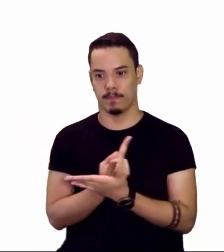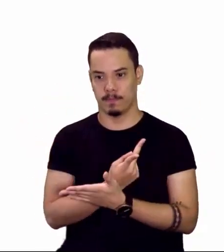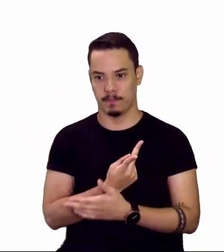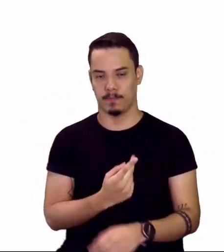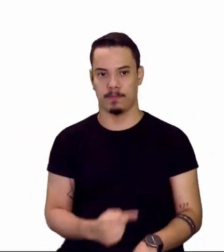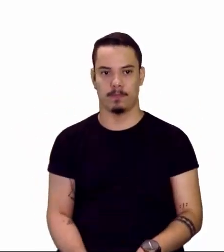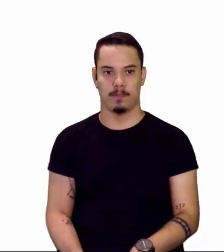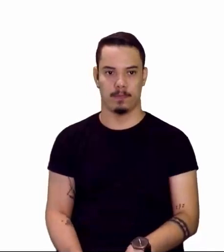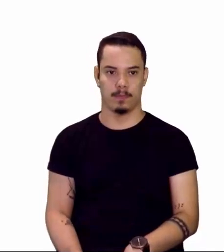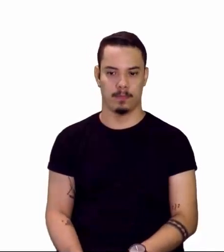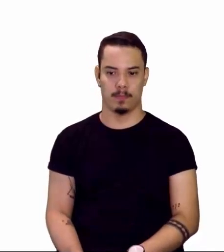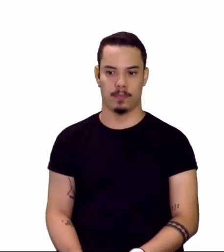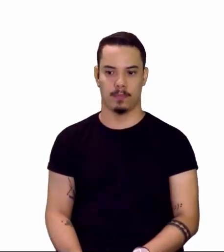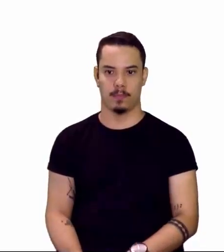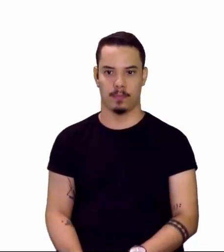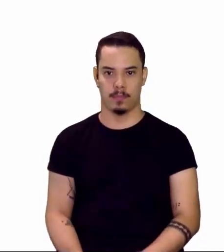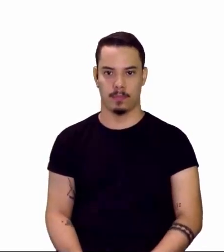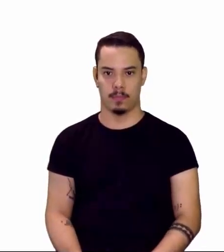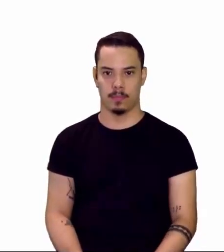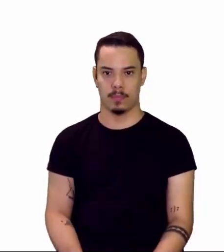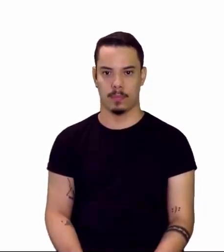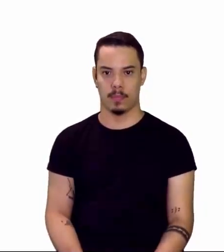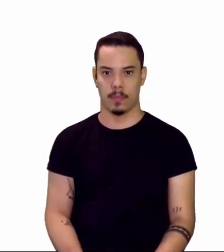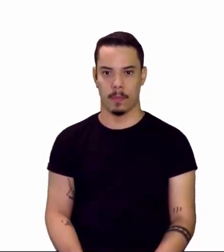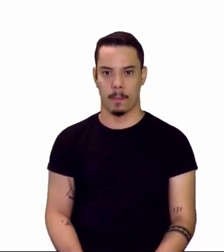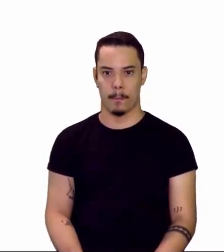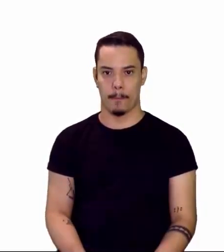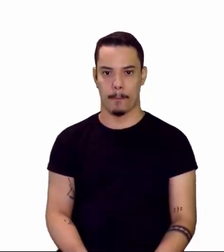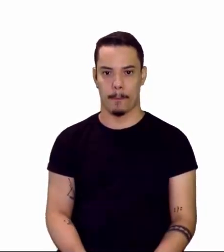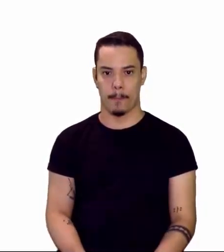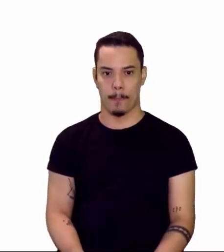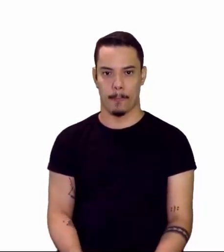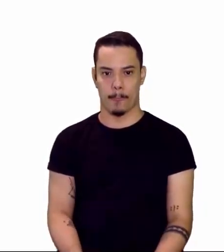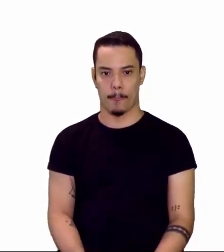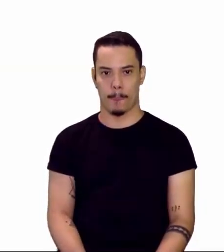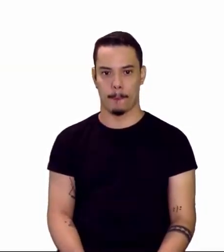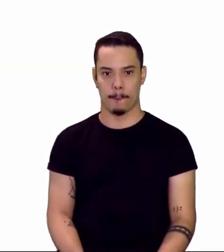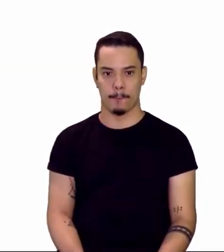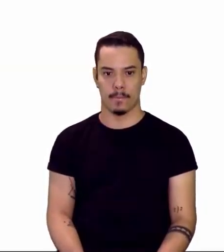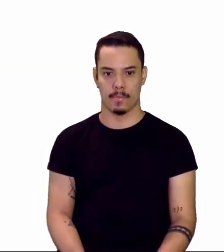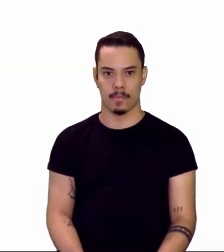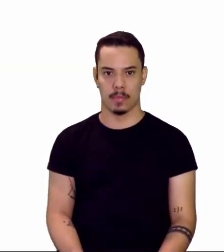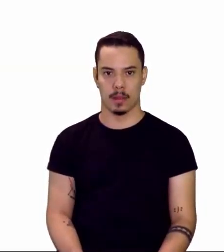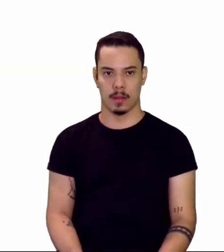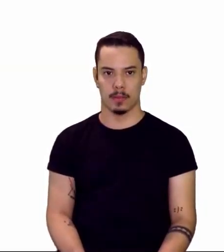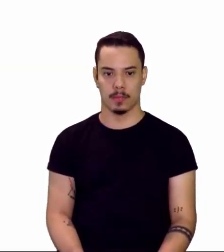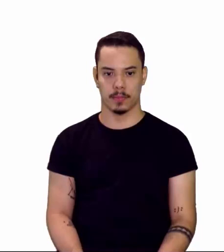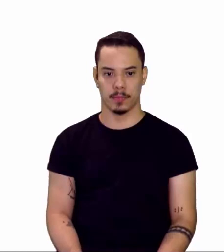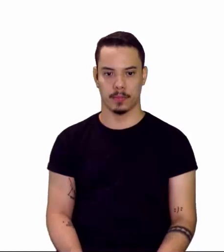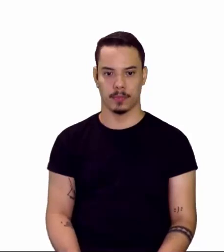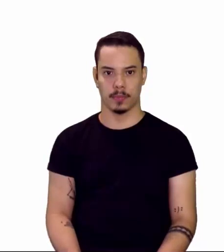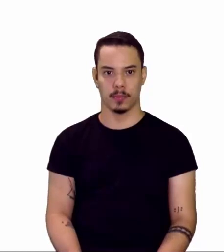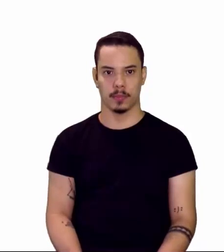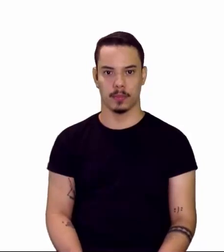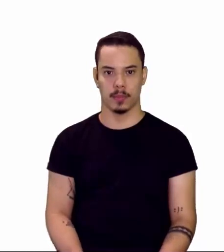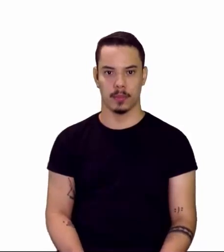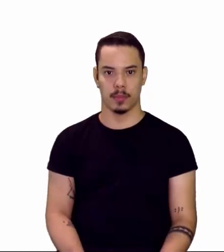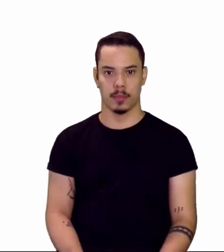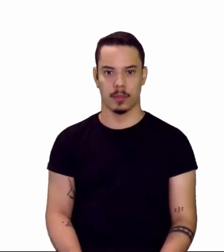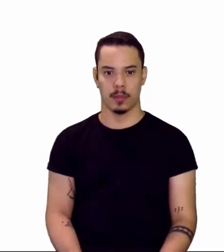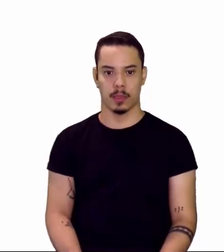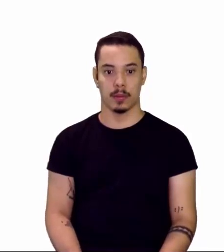molécula do PCl5. Daí, e se nós